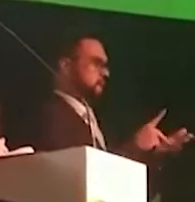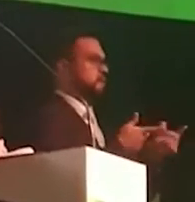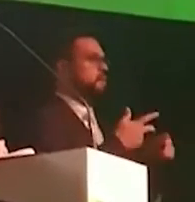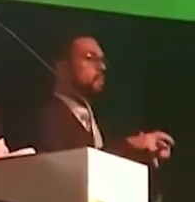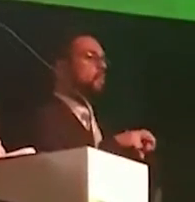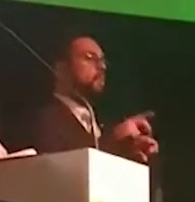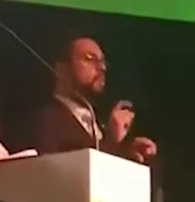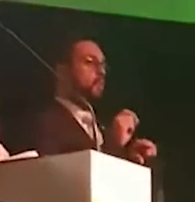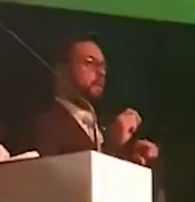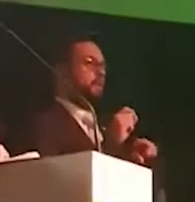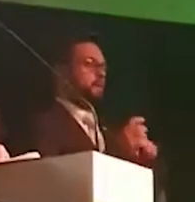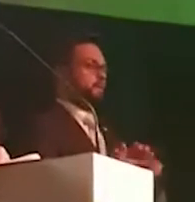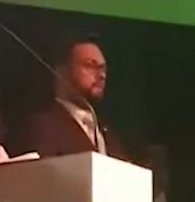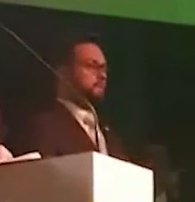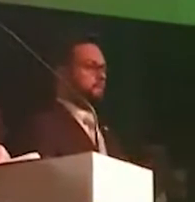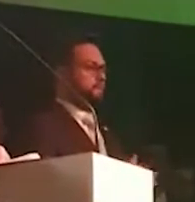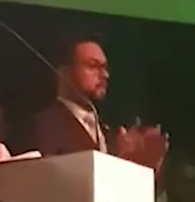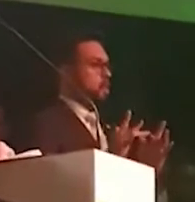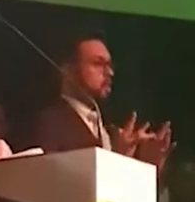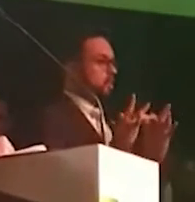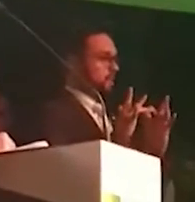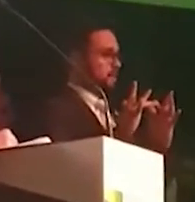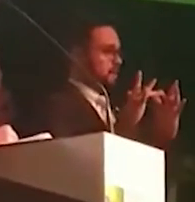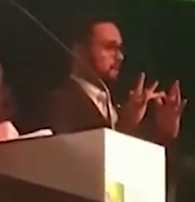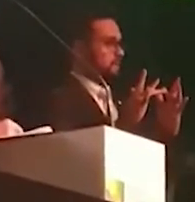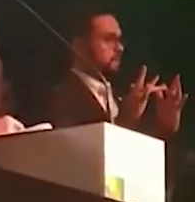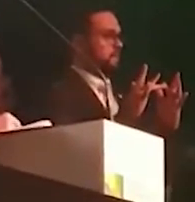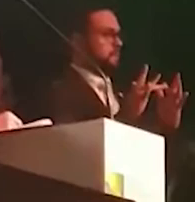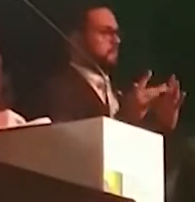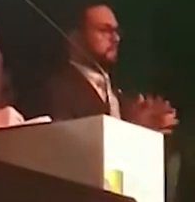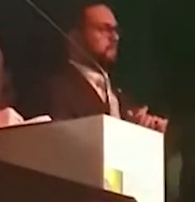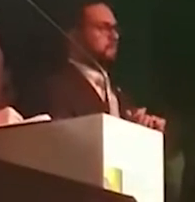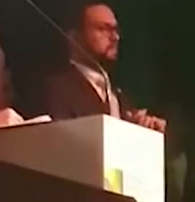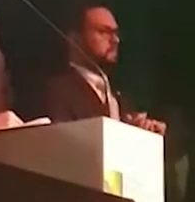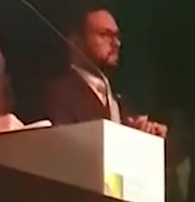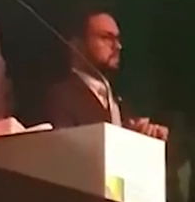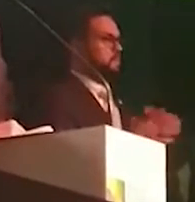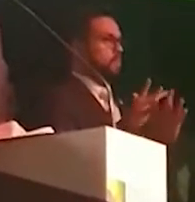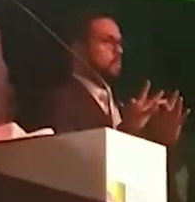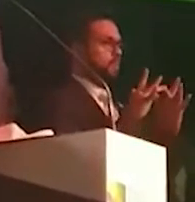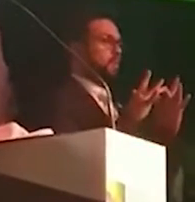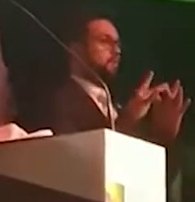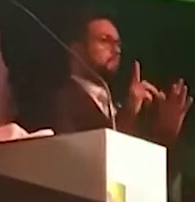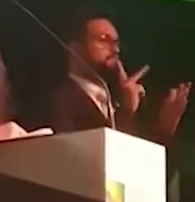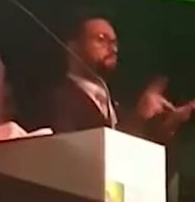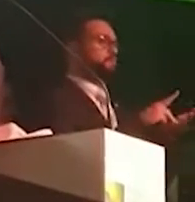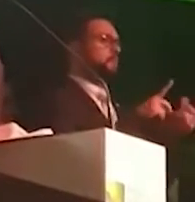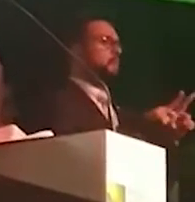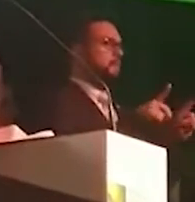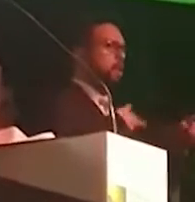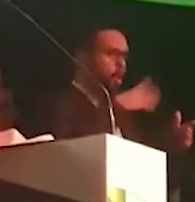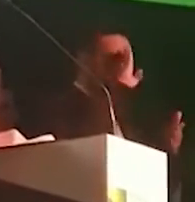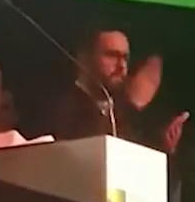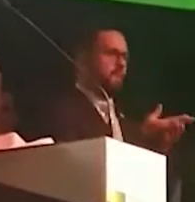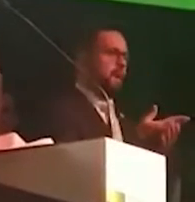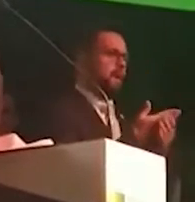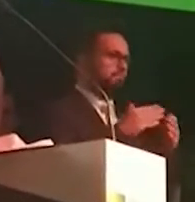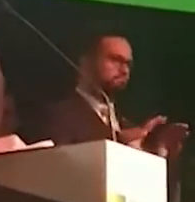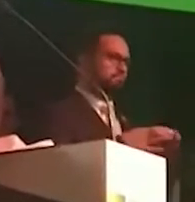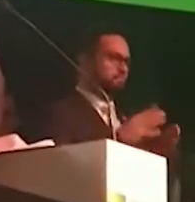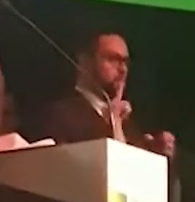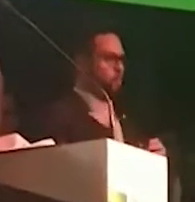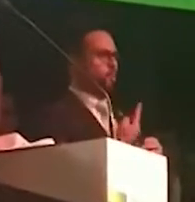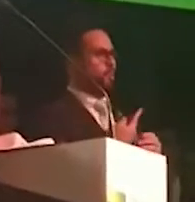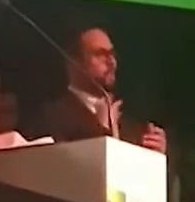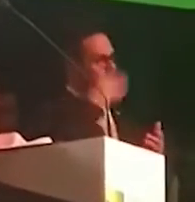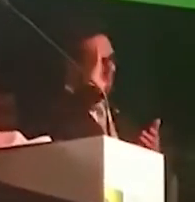através desse nosso contato, que acima de tudo está a verdade, possam também confiar em nós e acreditar